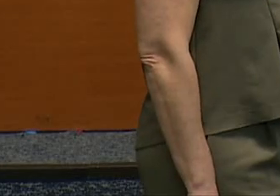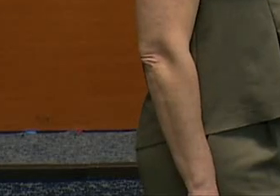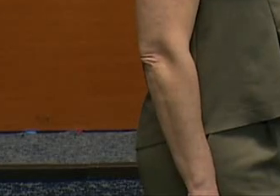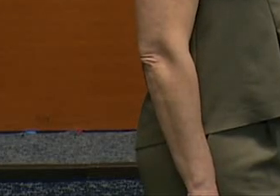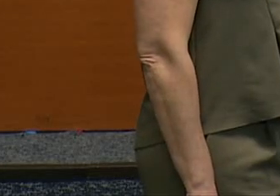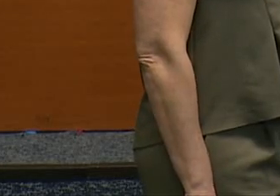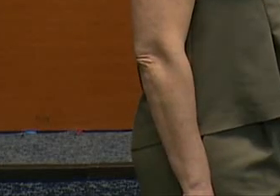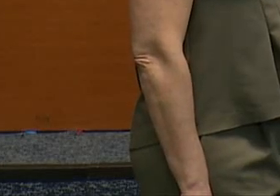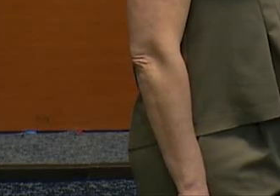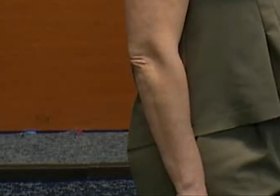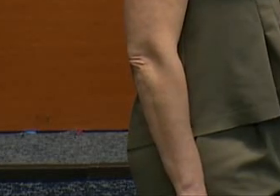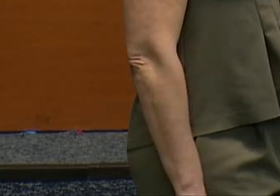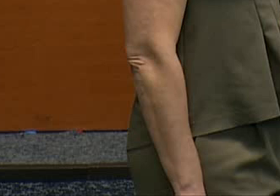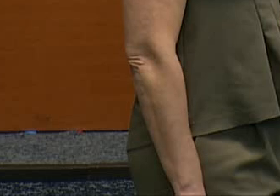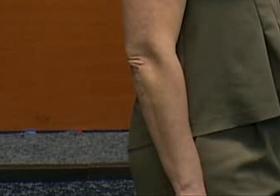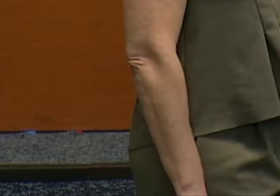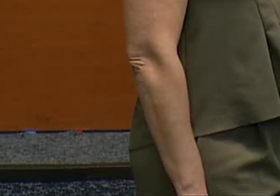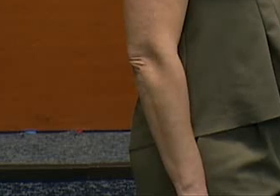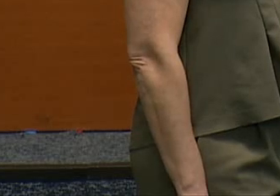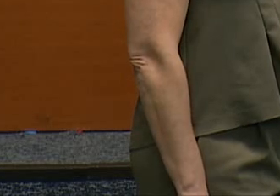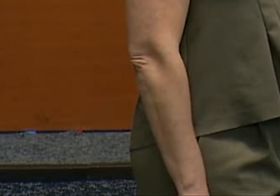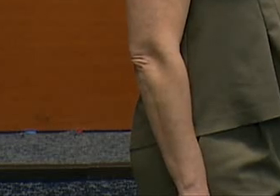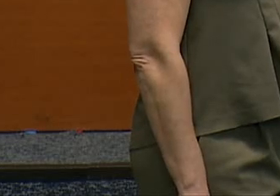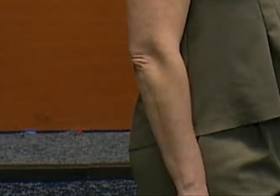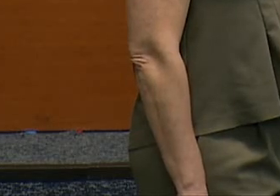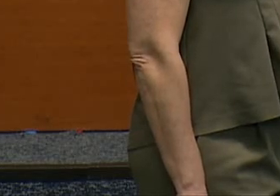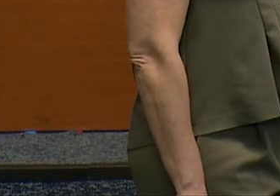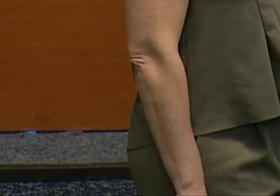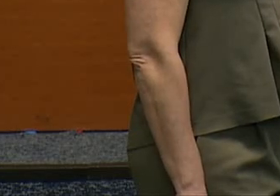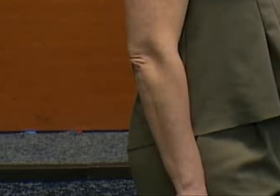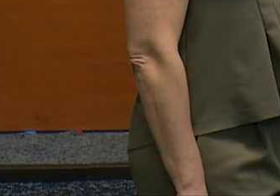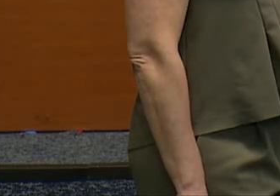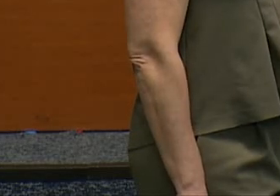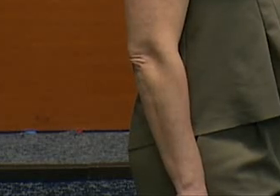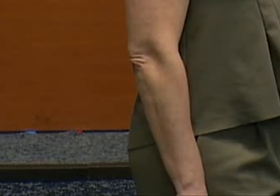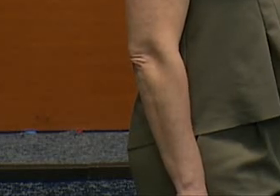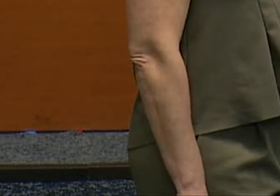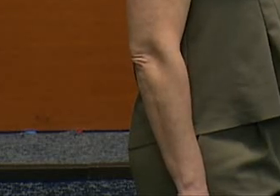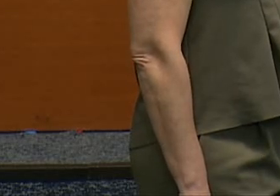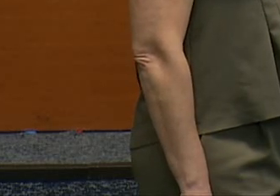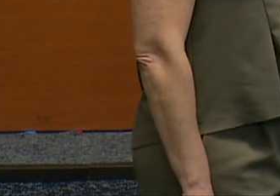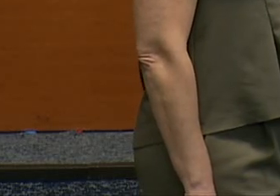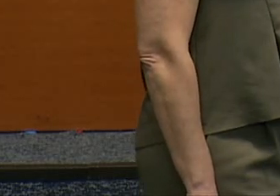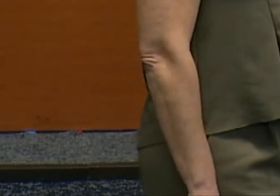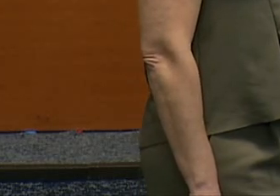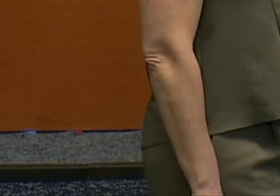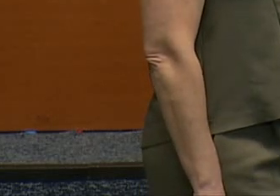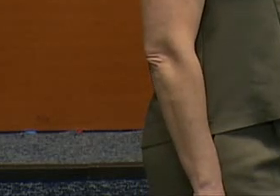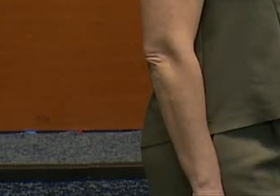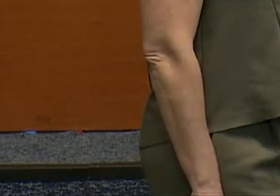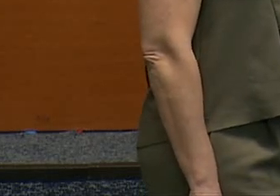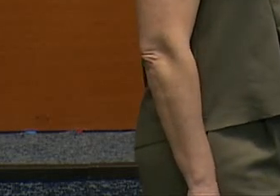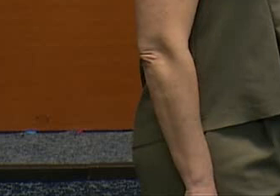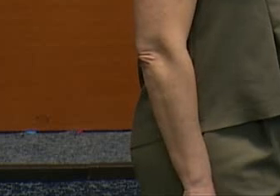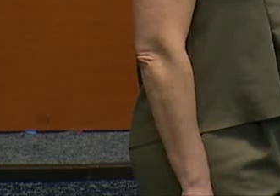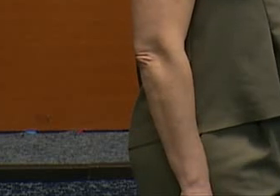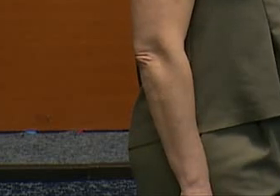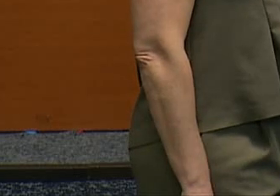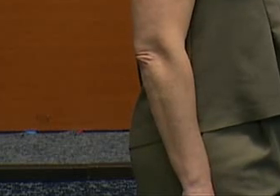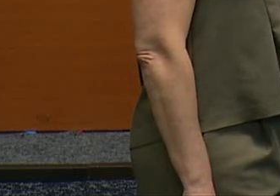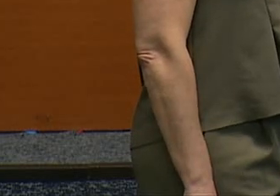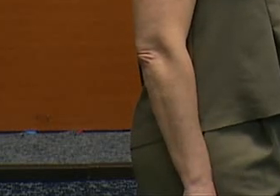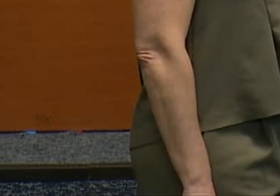você. E tem mais, a importância que você tem na vida de todo residente que